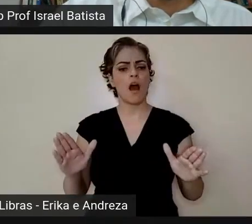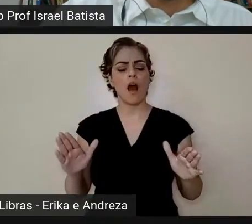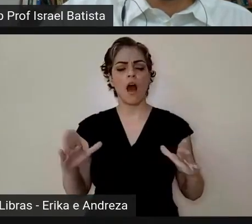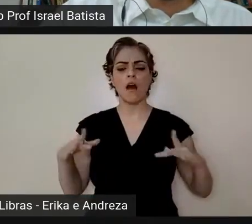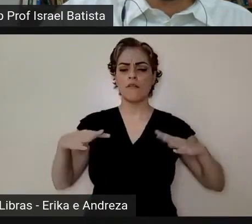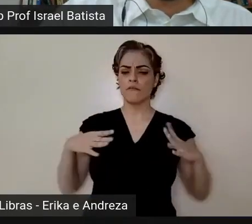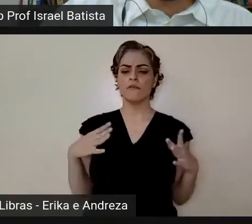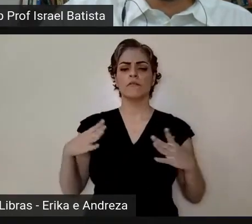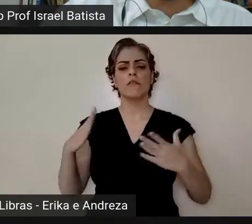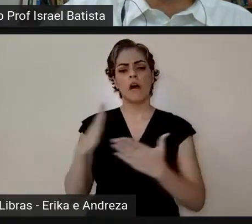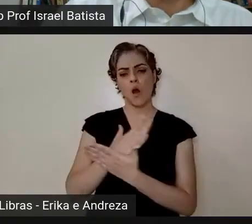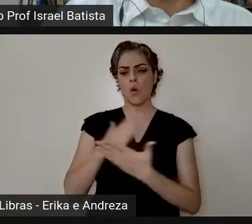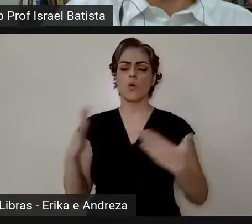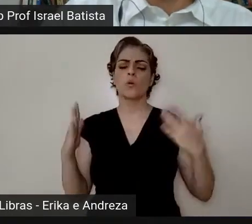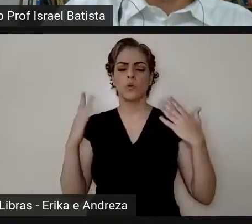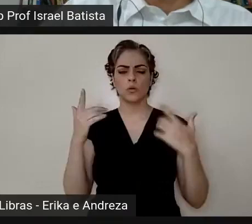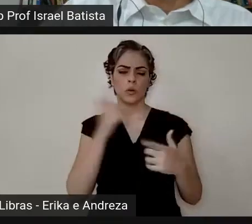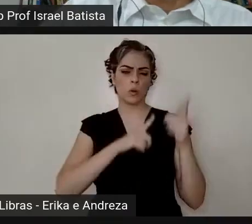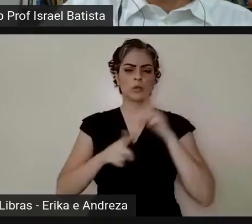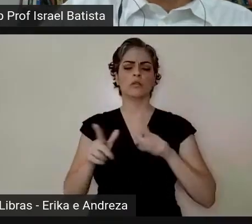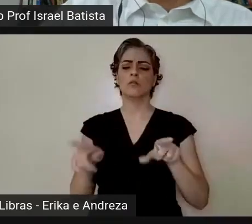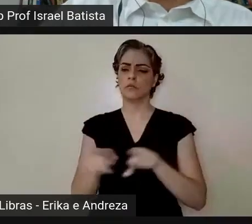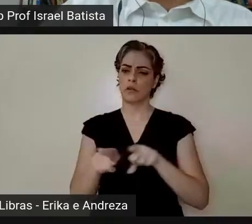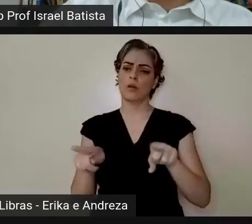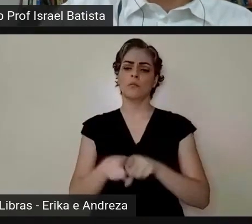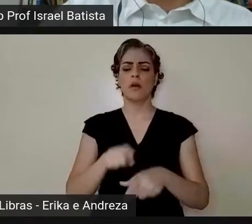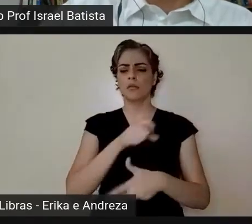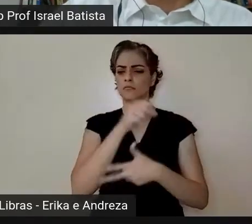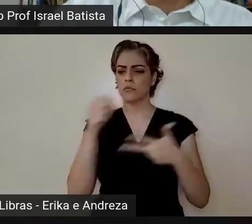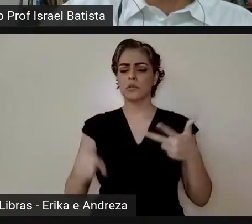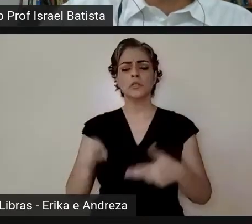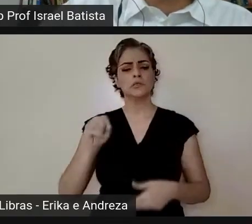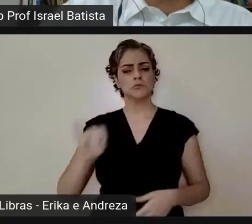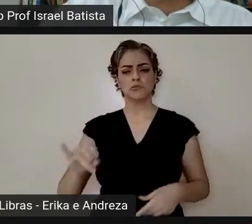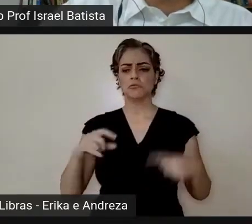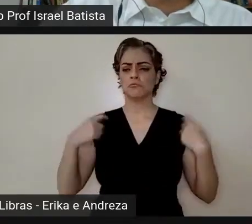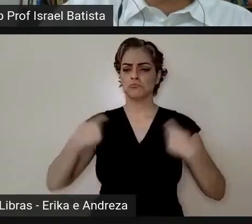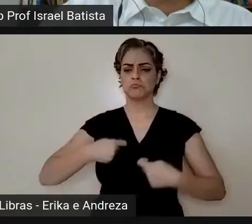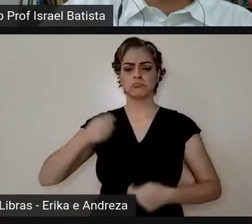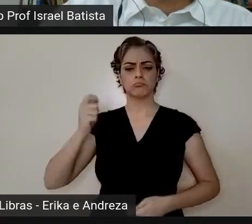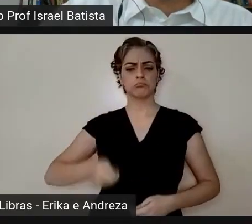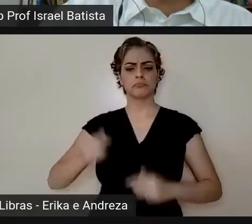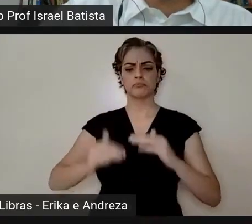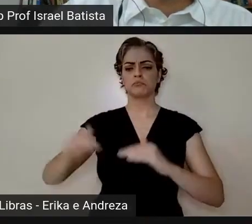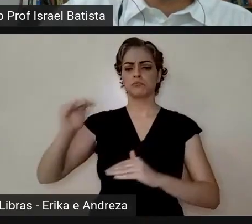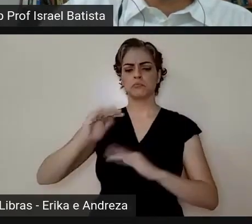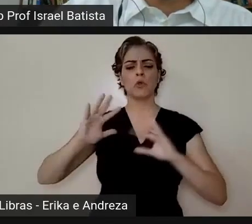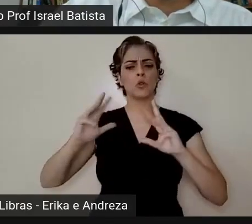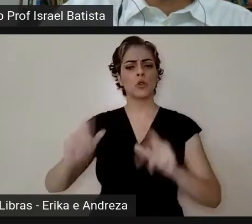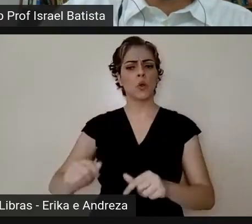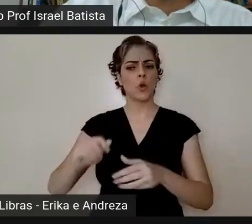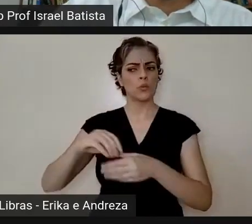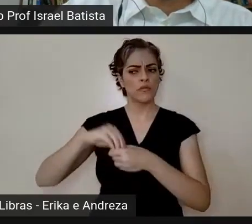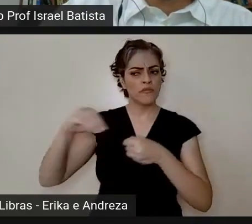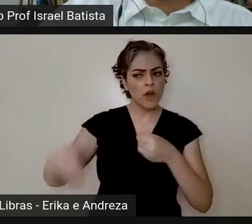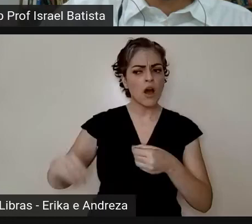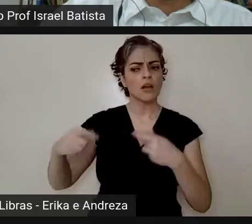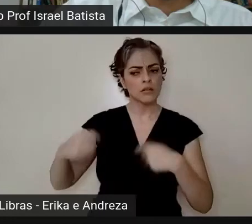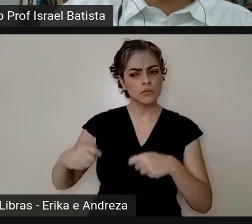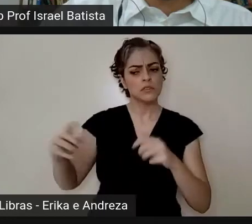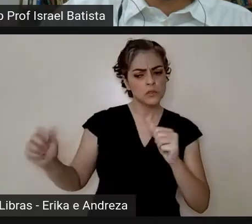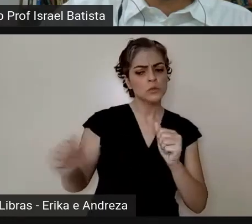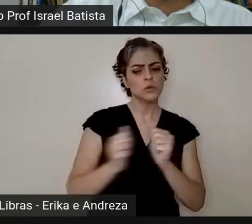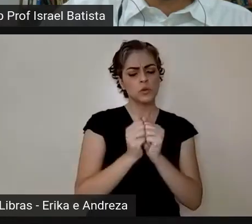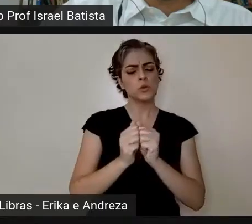de privilégios como esse é essencial, inclusive para membros de poder, para promotores, para juízes, todo mundo que ficou